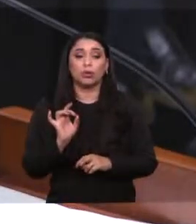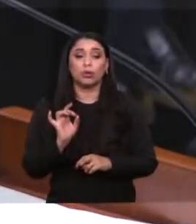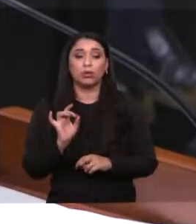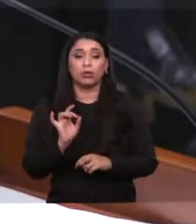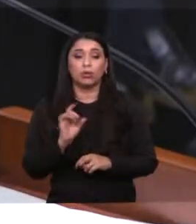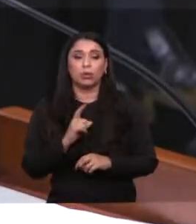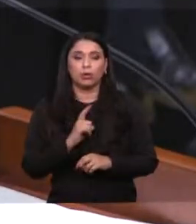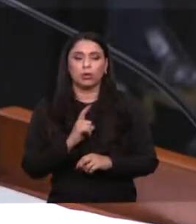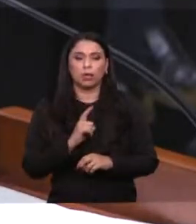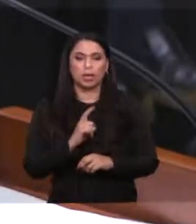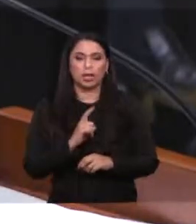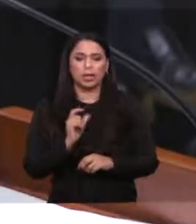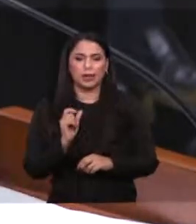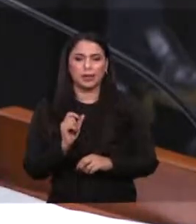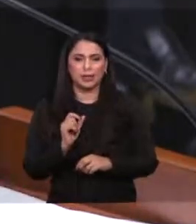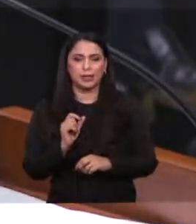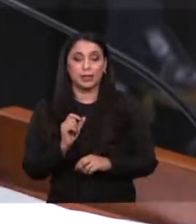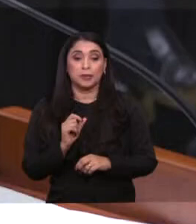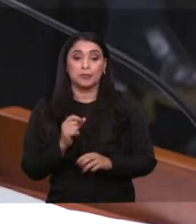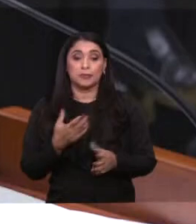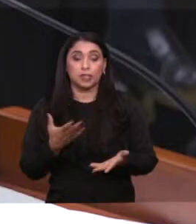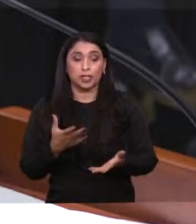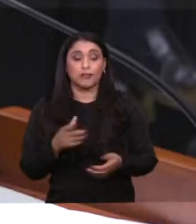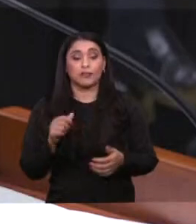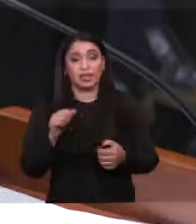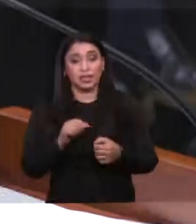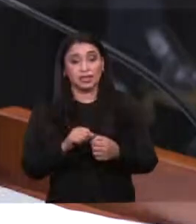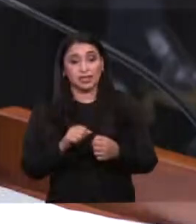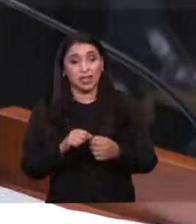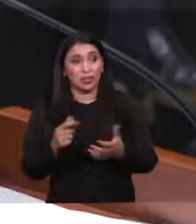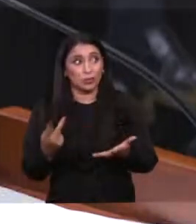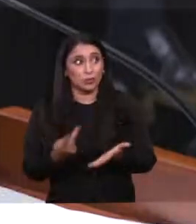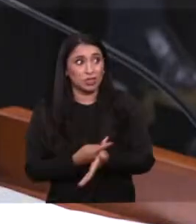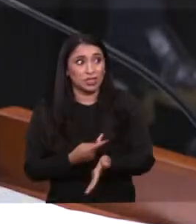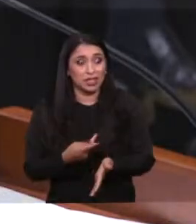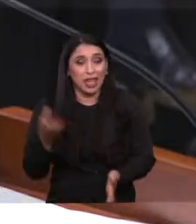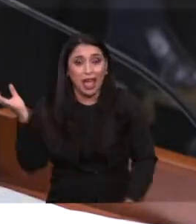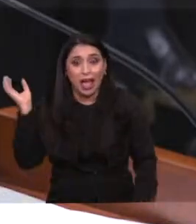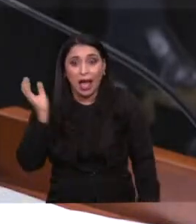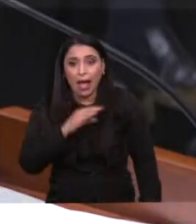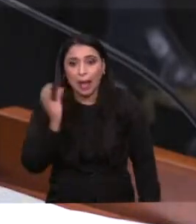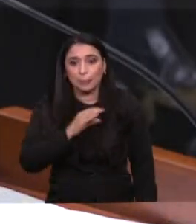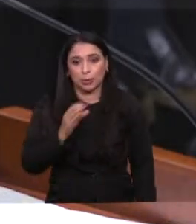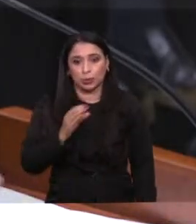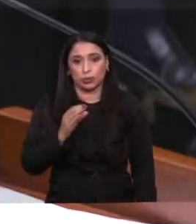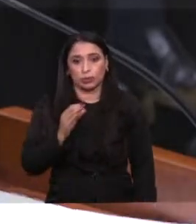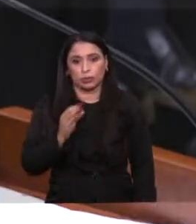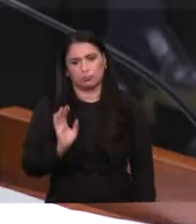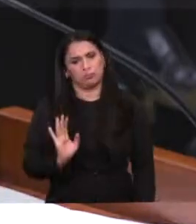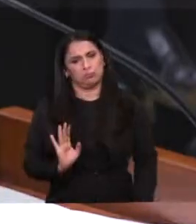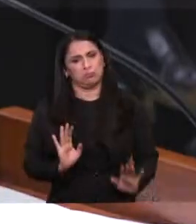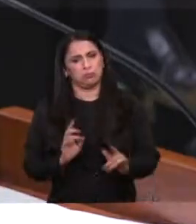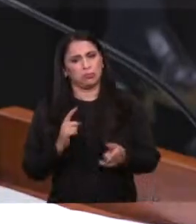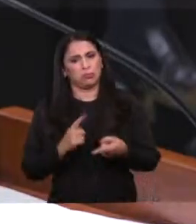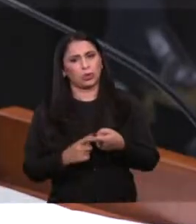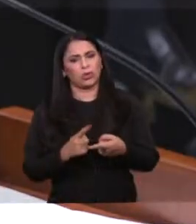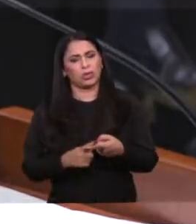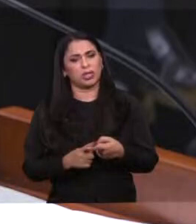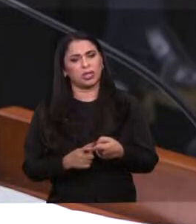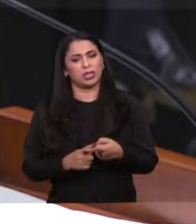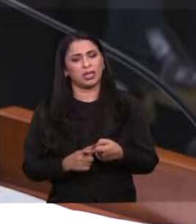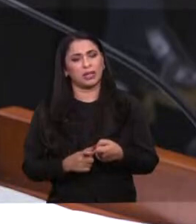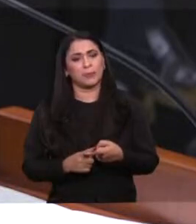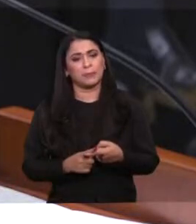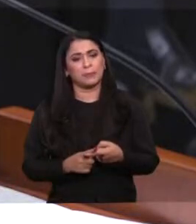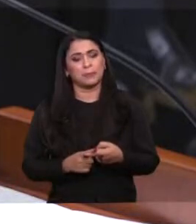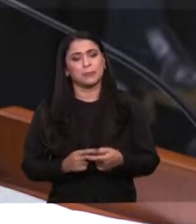da perplexidade em implementá-lo com tanta rapidez. Porque aqui